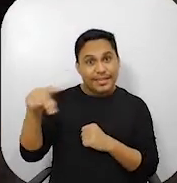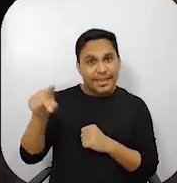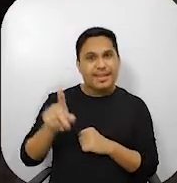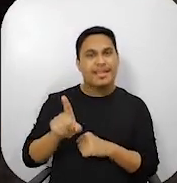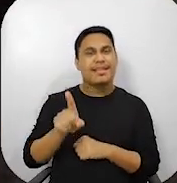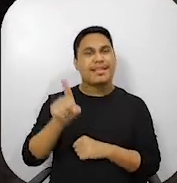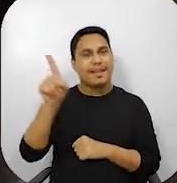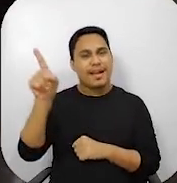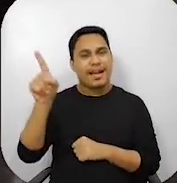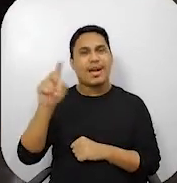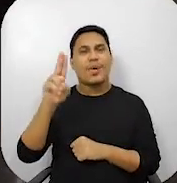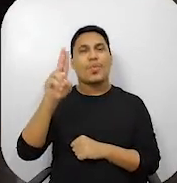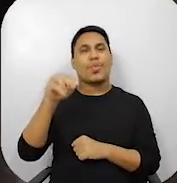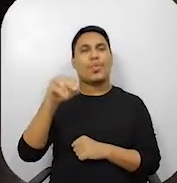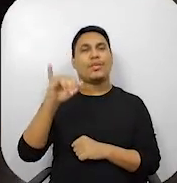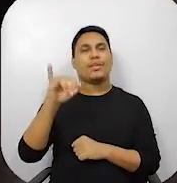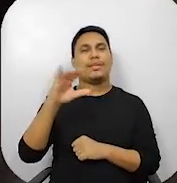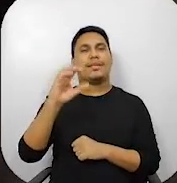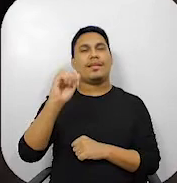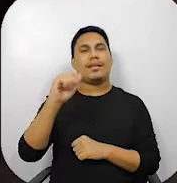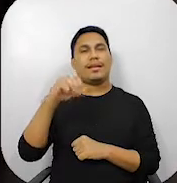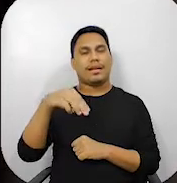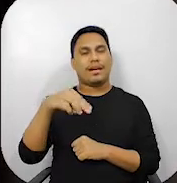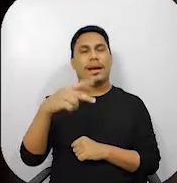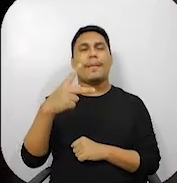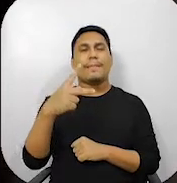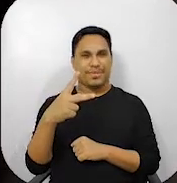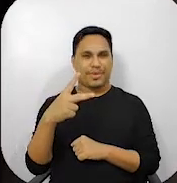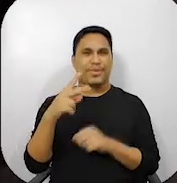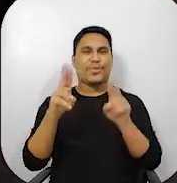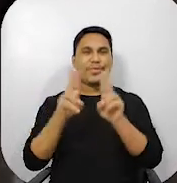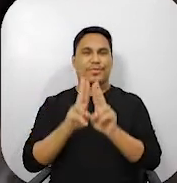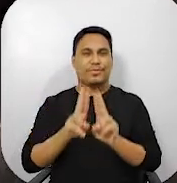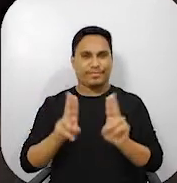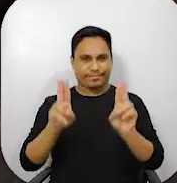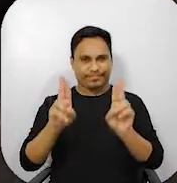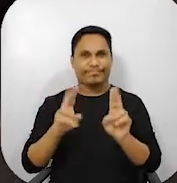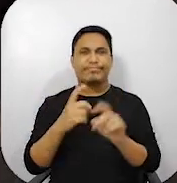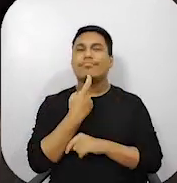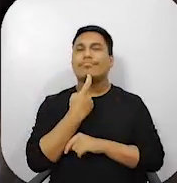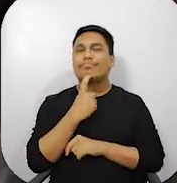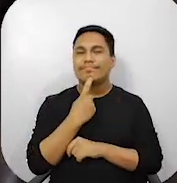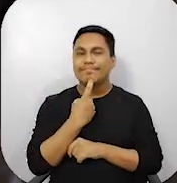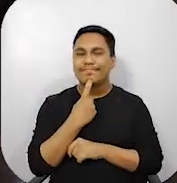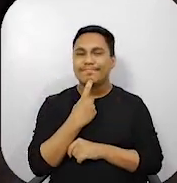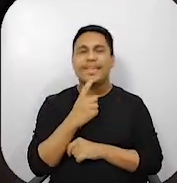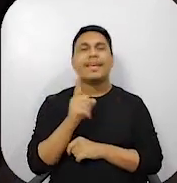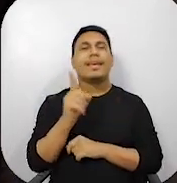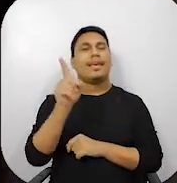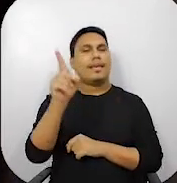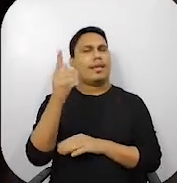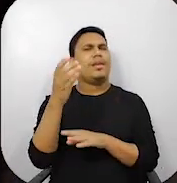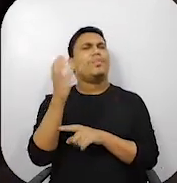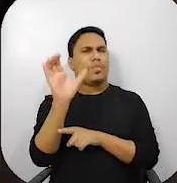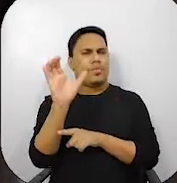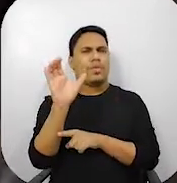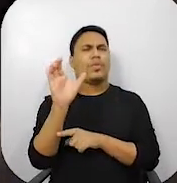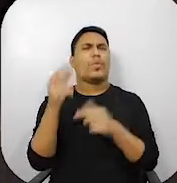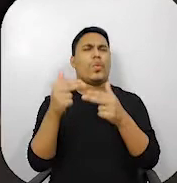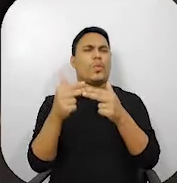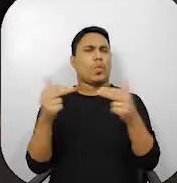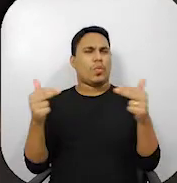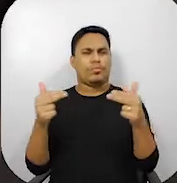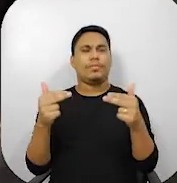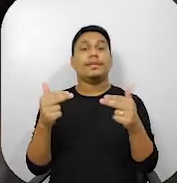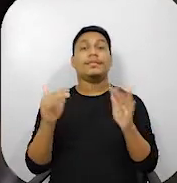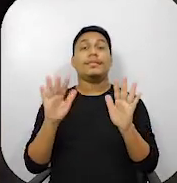da Unicamp né que ele fez lá e Ele publicou algumas coisas sabe mas